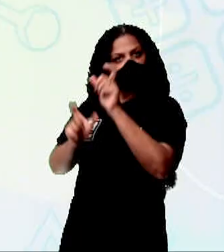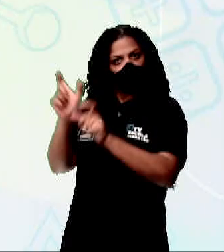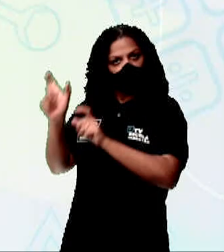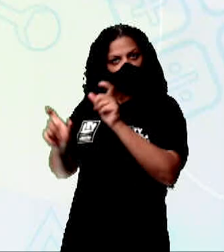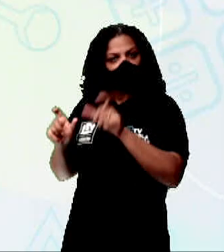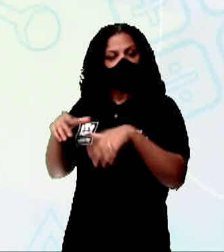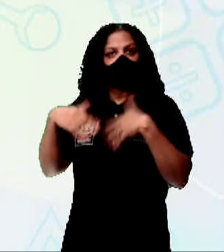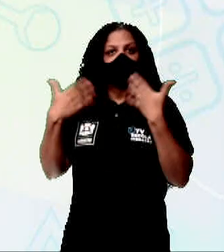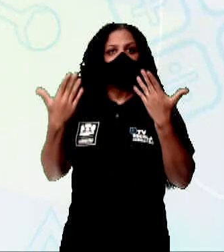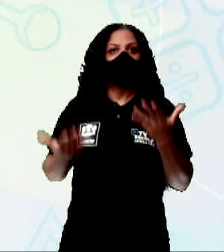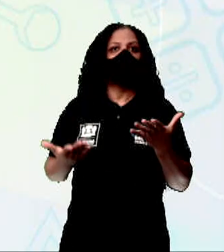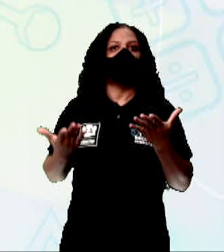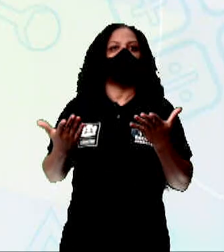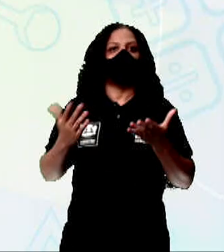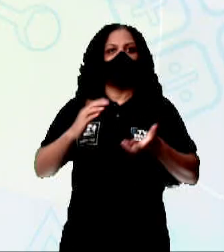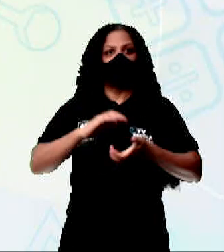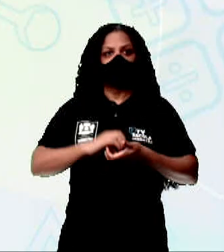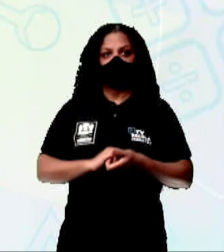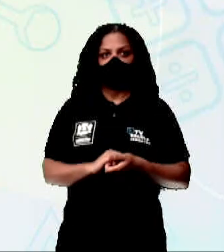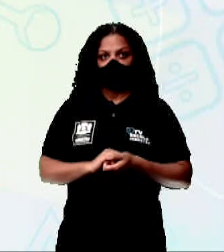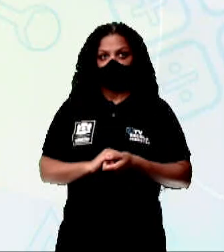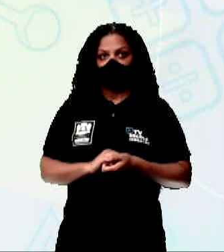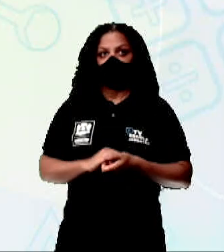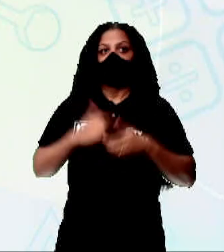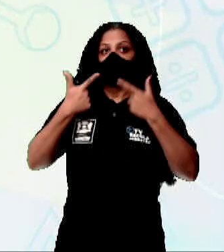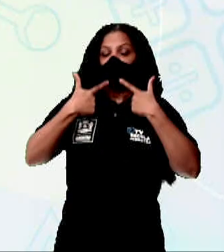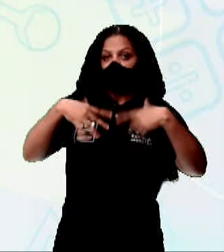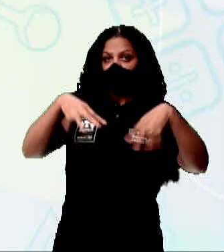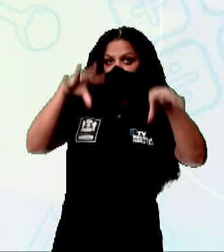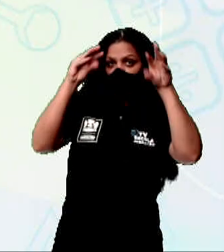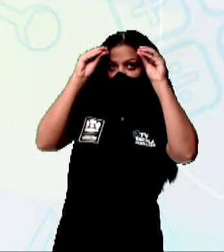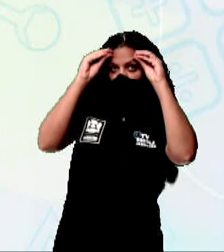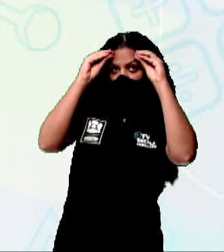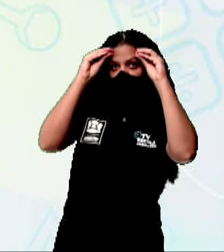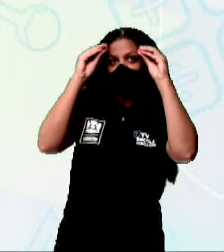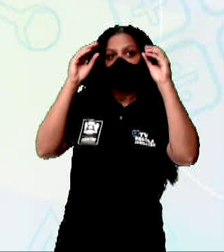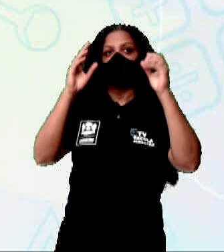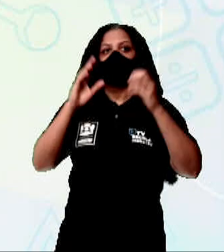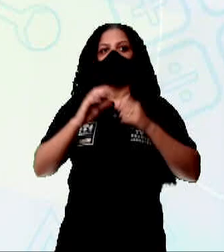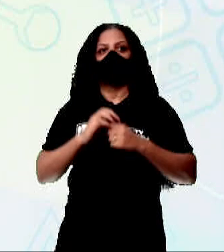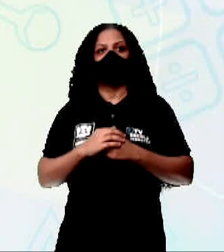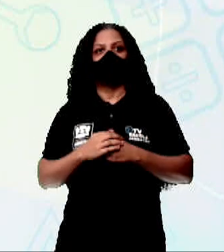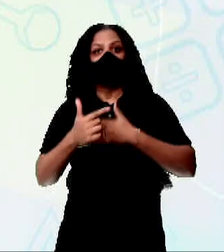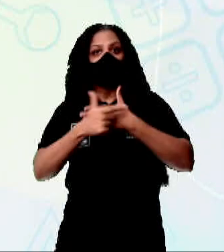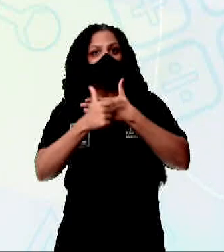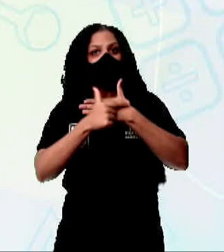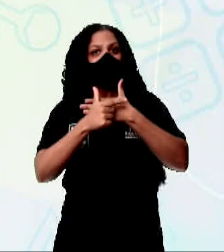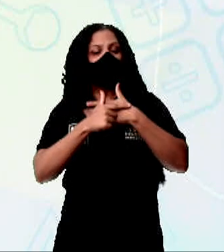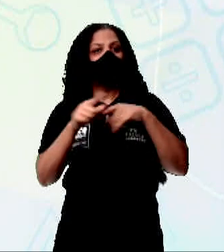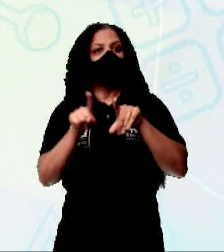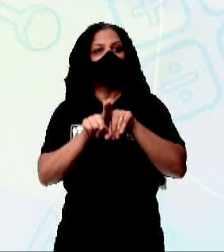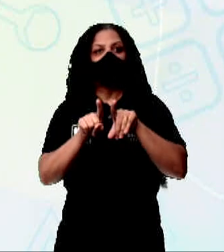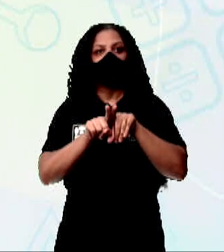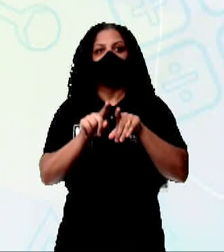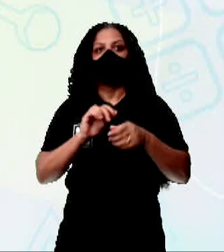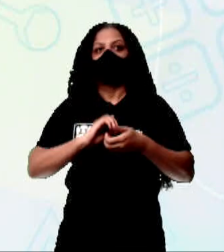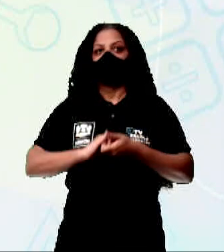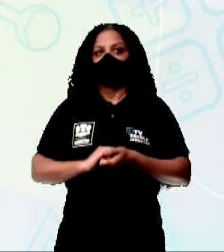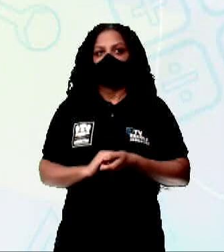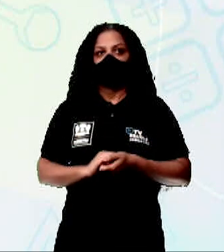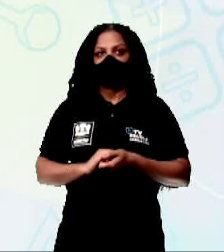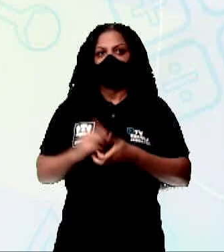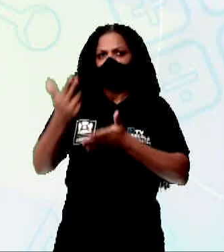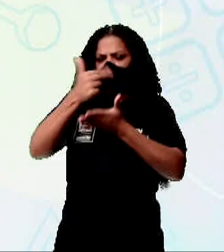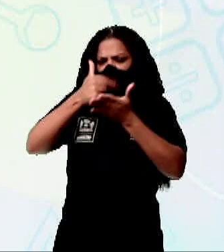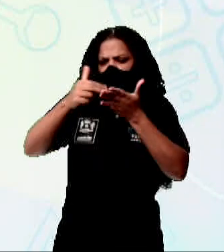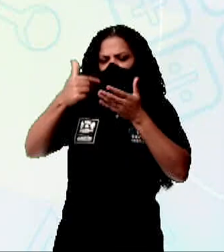Revisão dos principais pontos estudados. A linguagem e seus efeitos. As figuras de linguagem, gente, figuras de